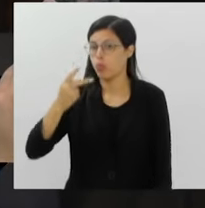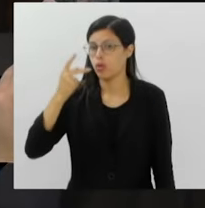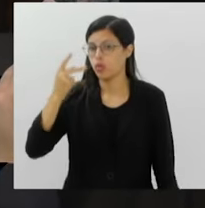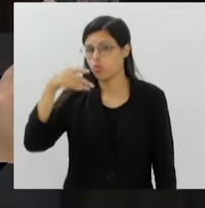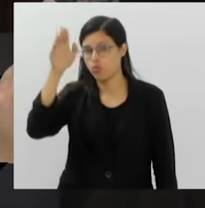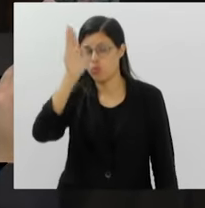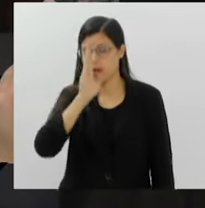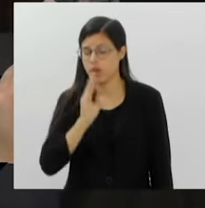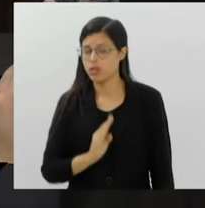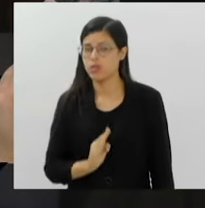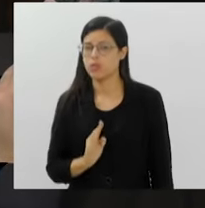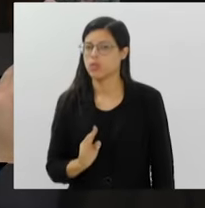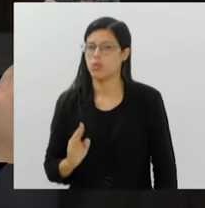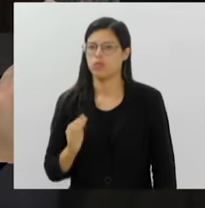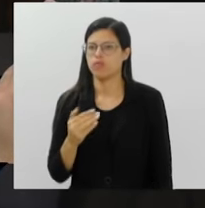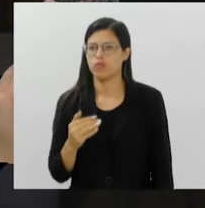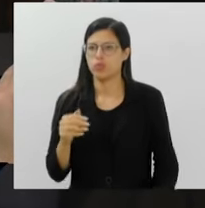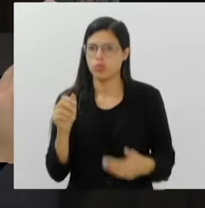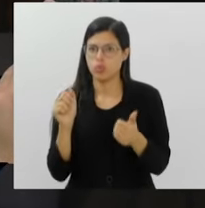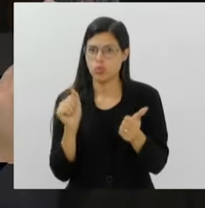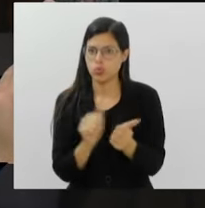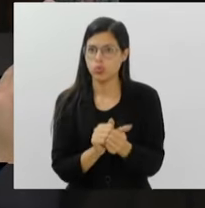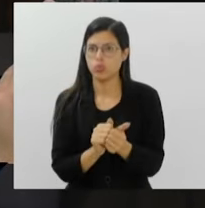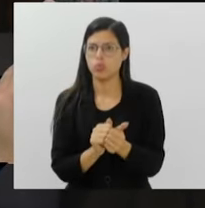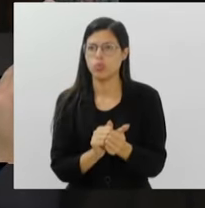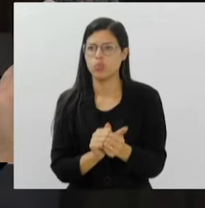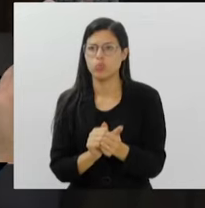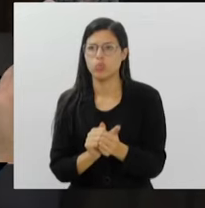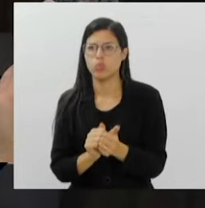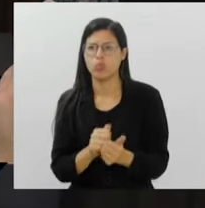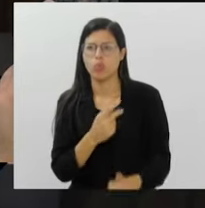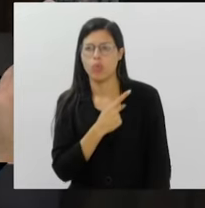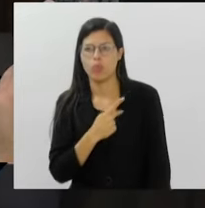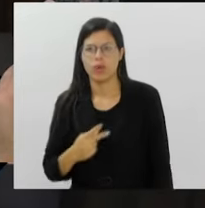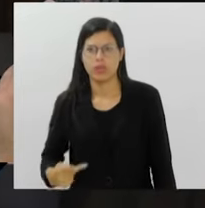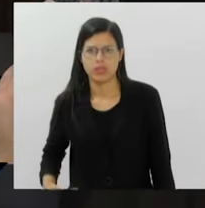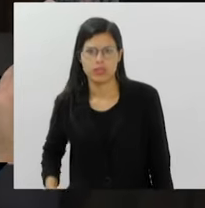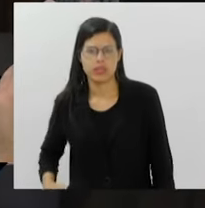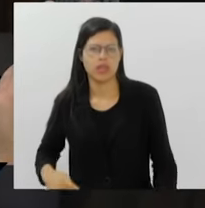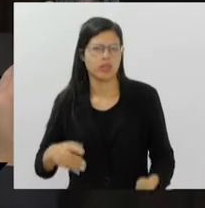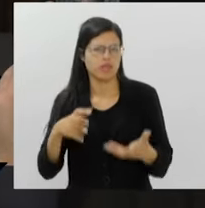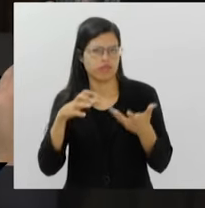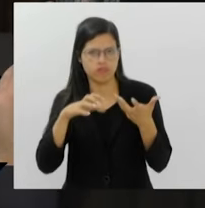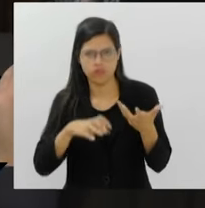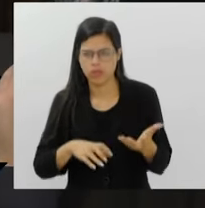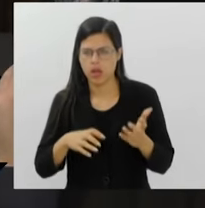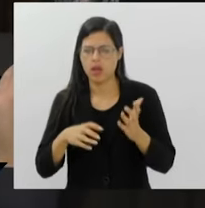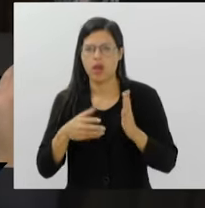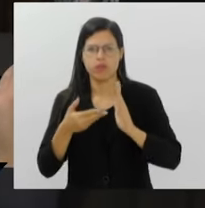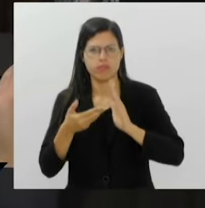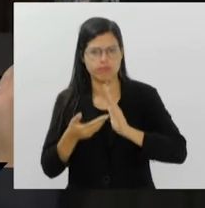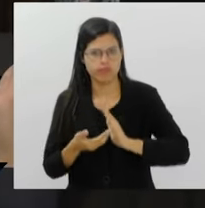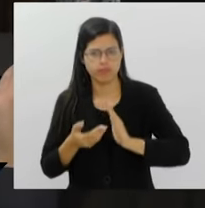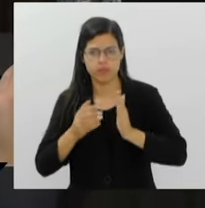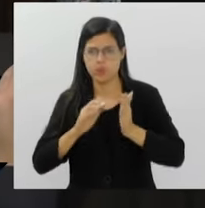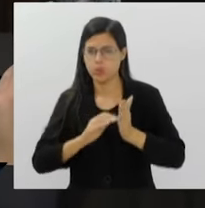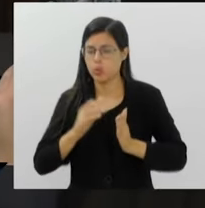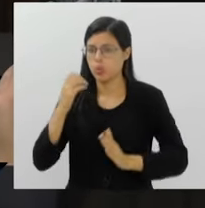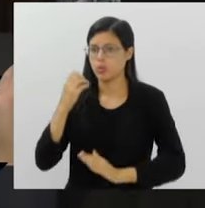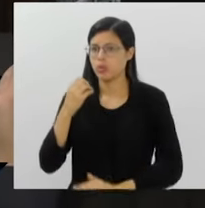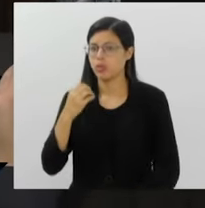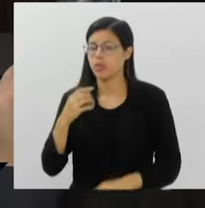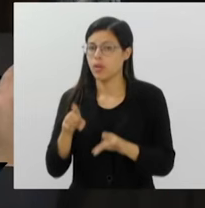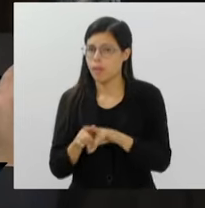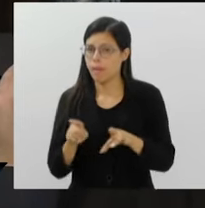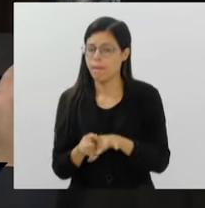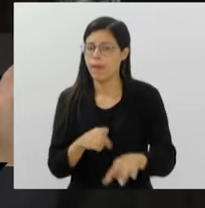gente conclamar junto aos presidentes da Câmara Federal, do Senado, do Supremo, né, e também do presidente